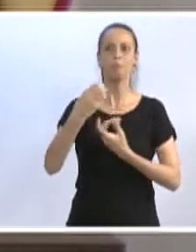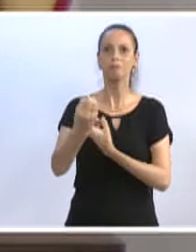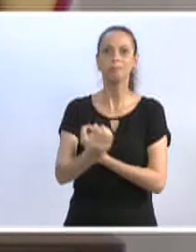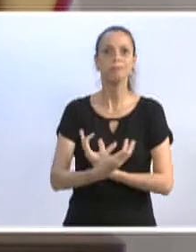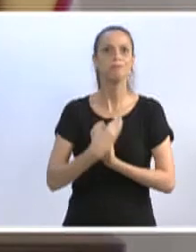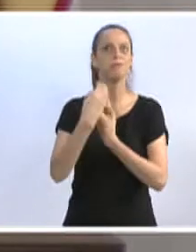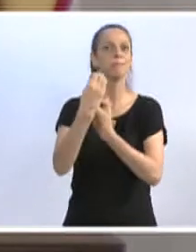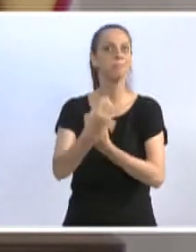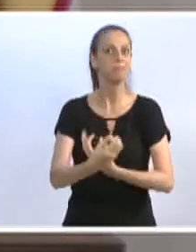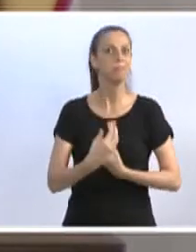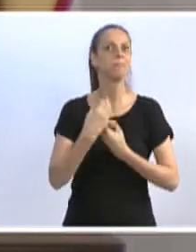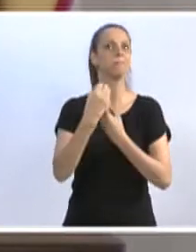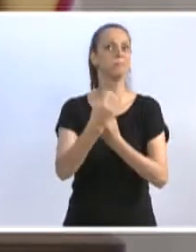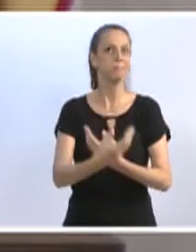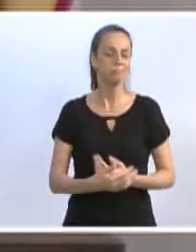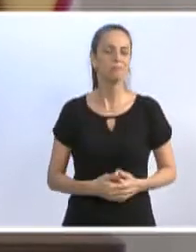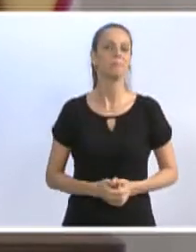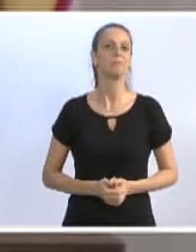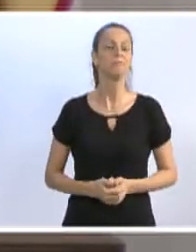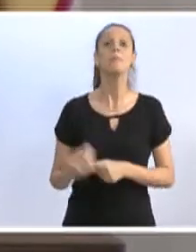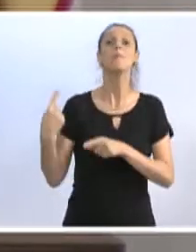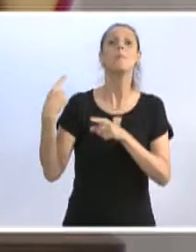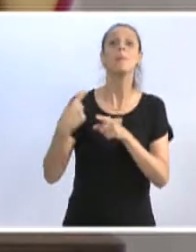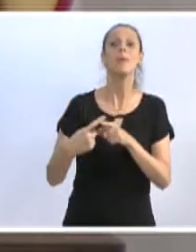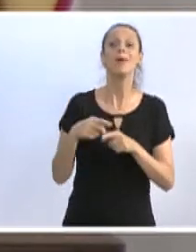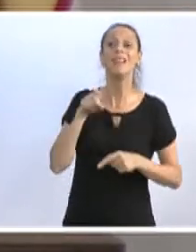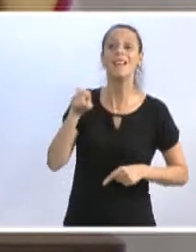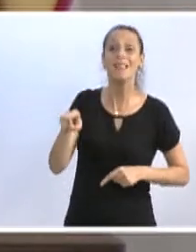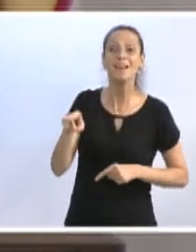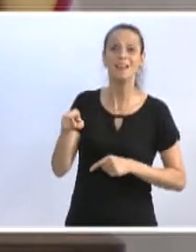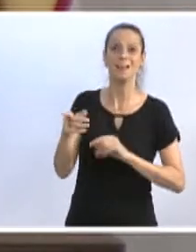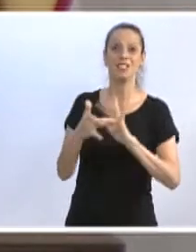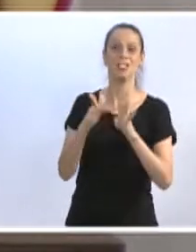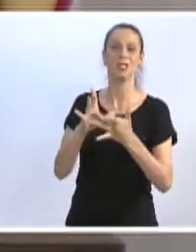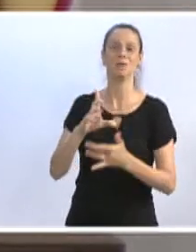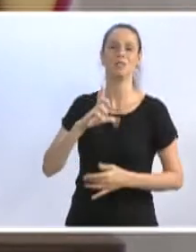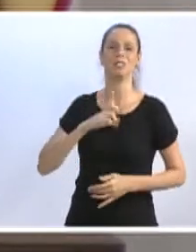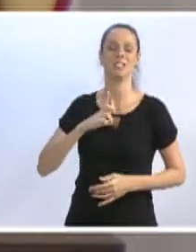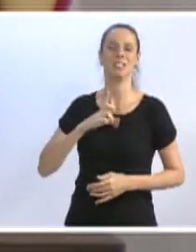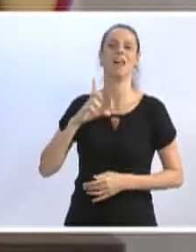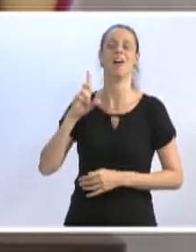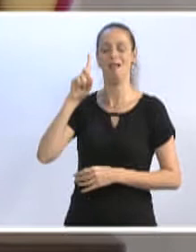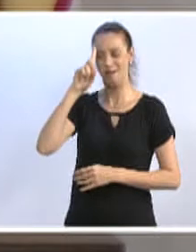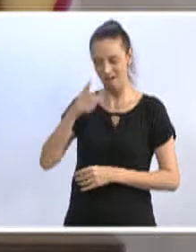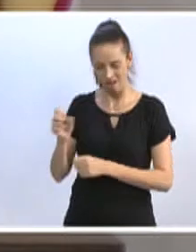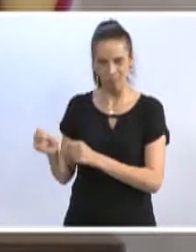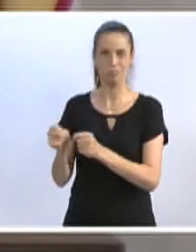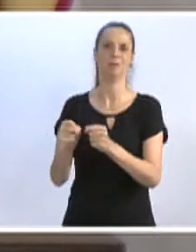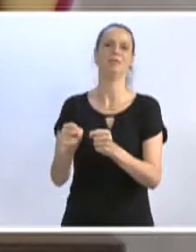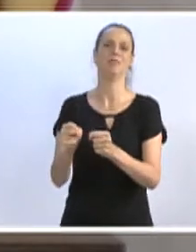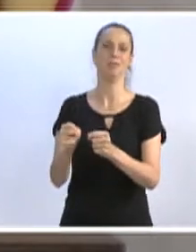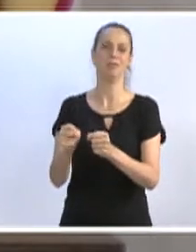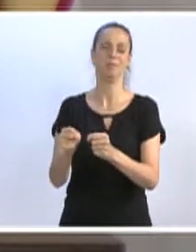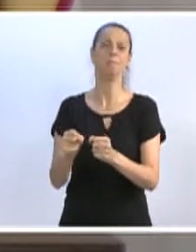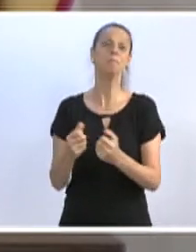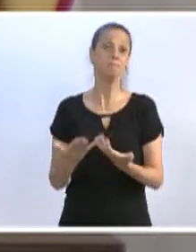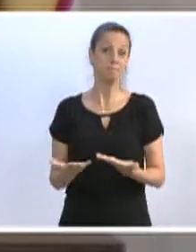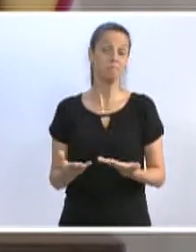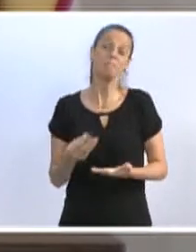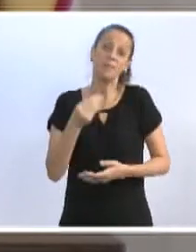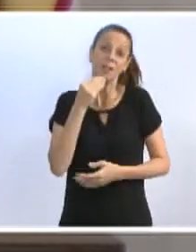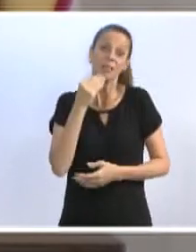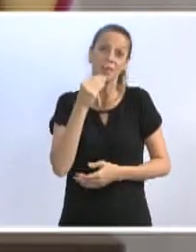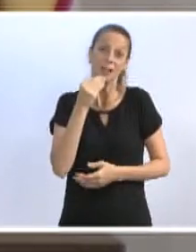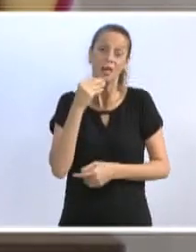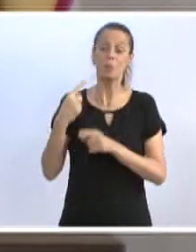ensino de Jesus, porque ensina com autoridade. Autoridade que, claro,